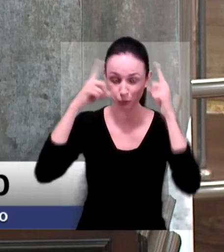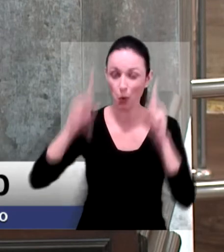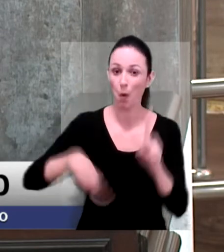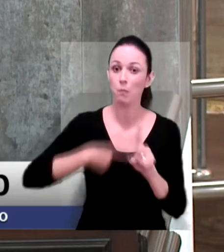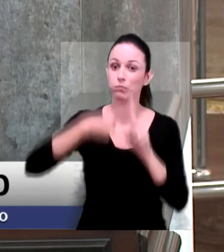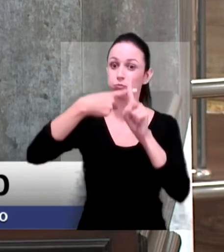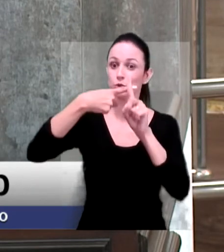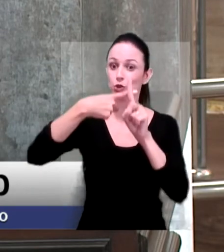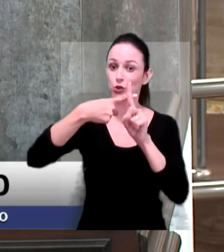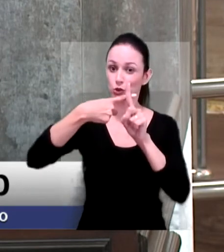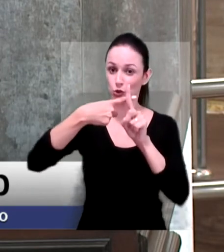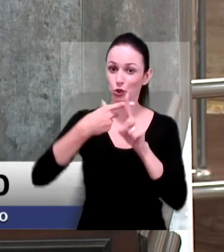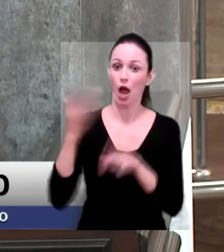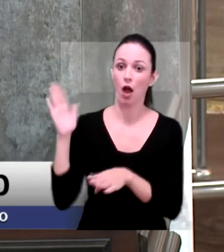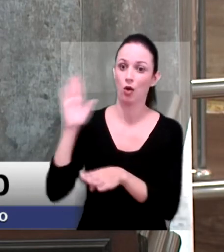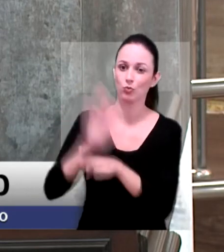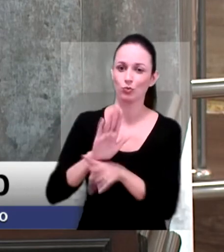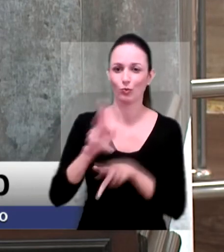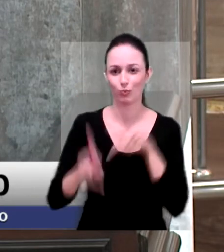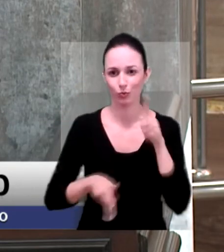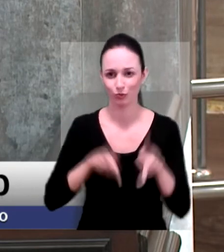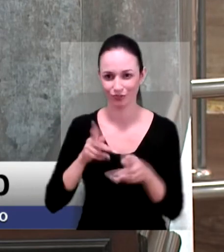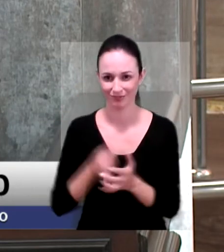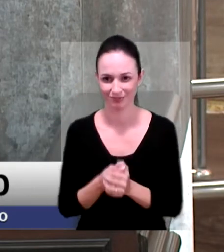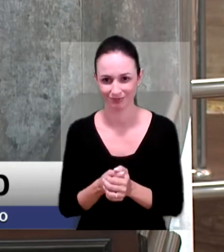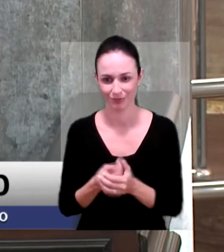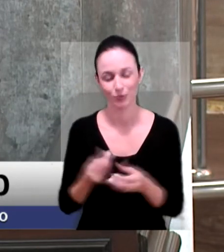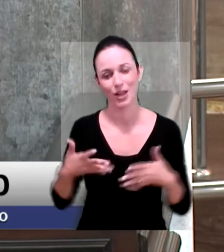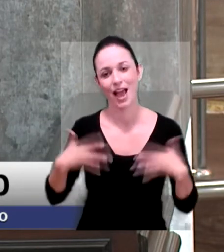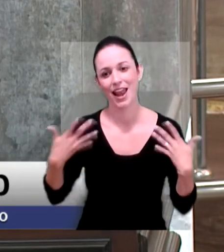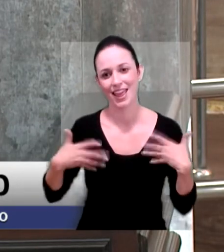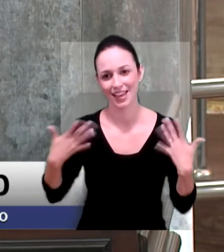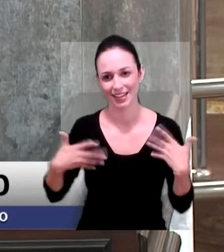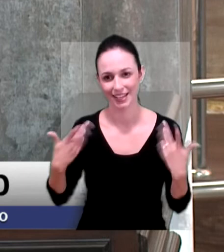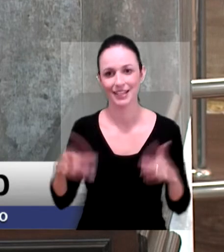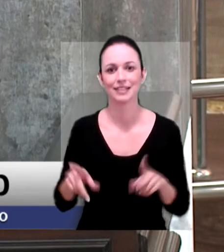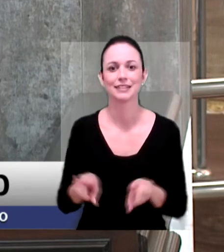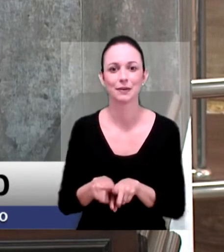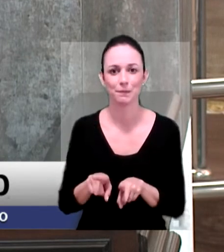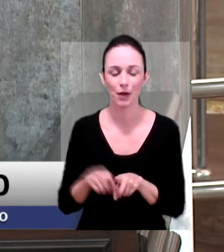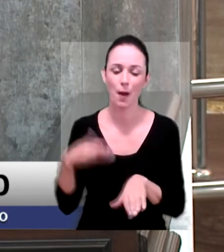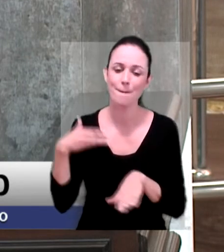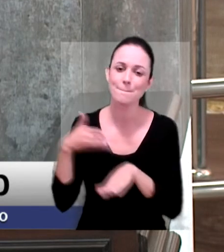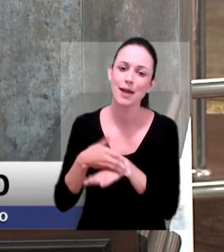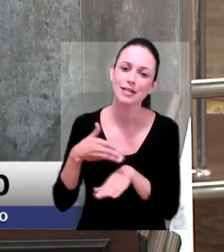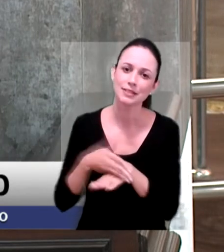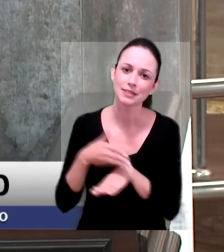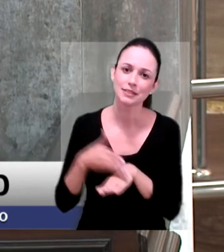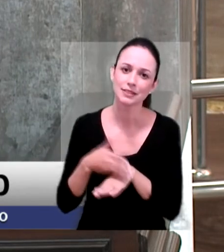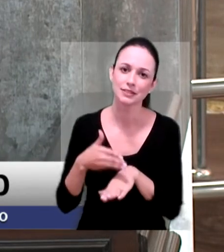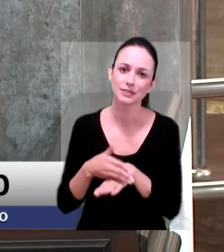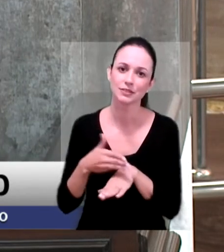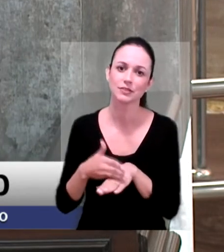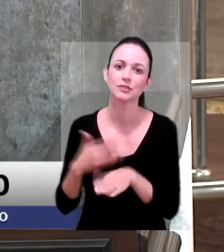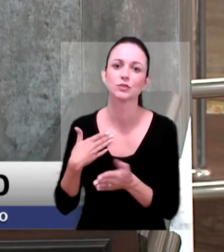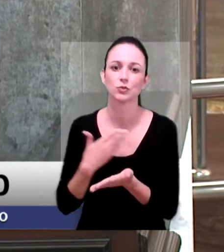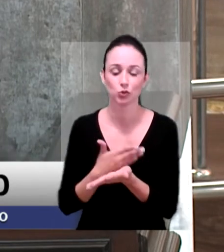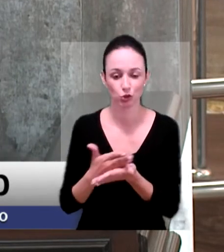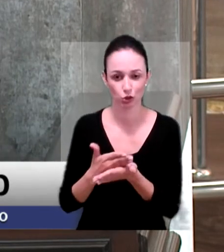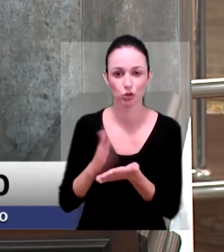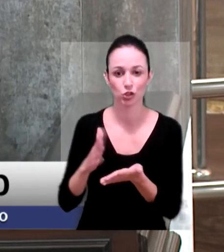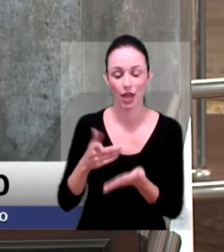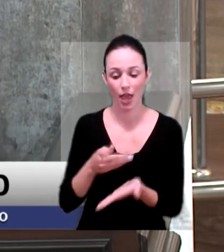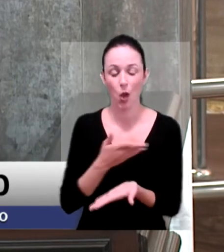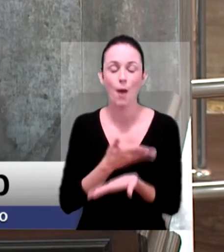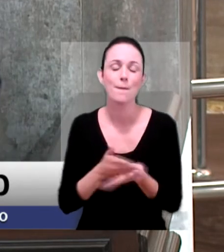da população. Então, tenho uma alegria muito grande também de estar participando. Sou iniciante, como falei, na vida pública, mas sou